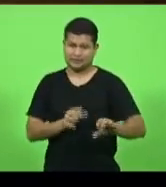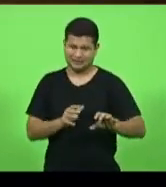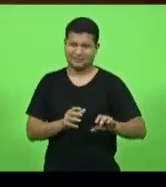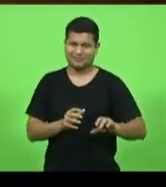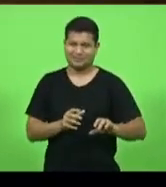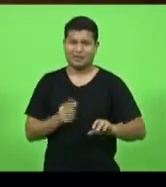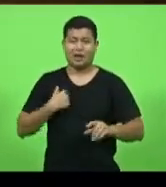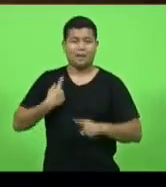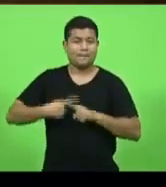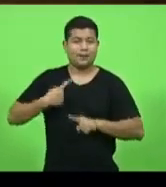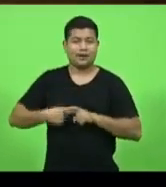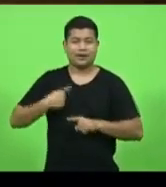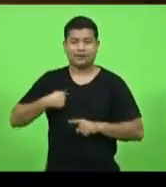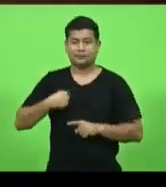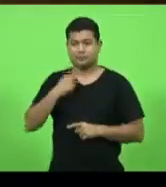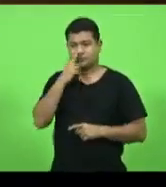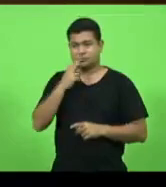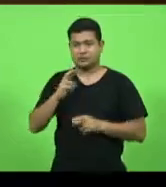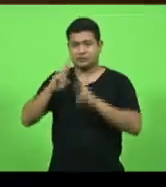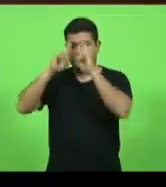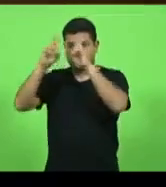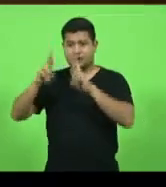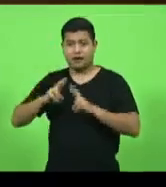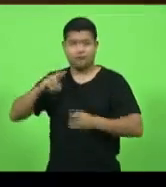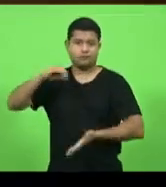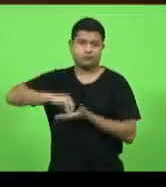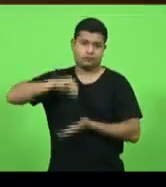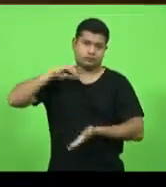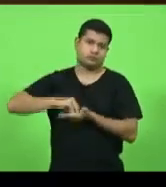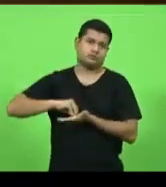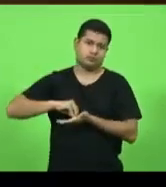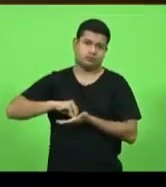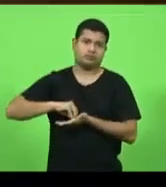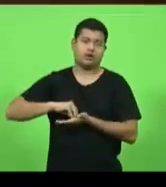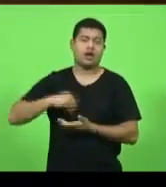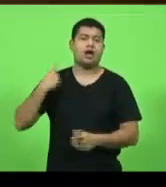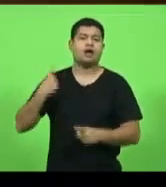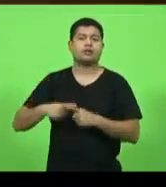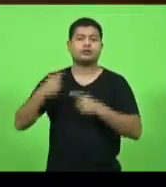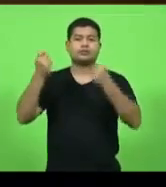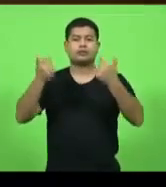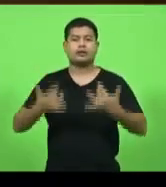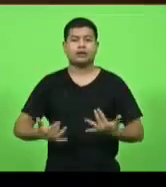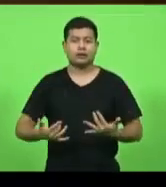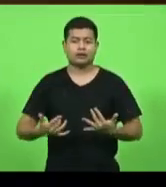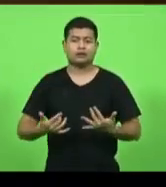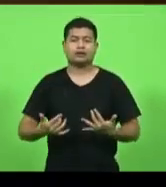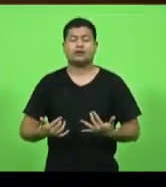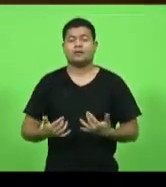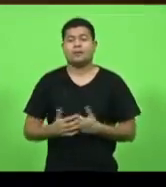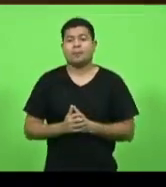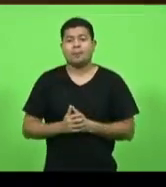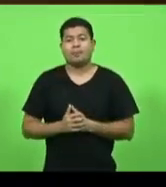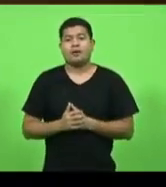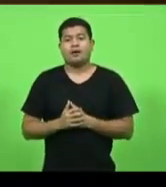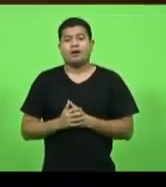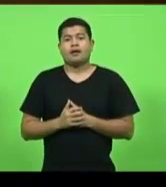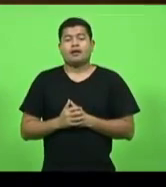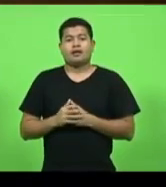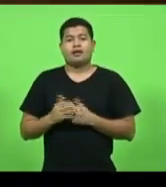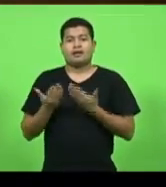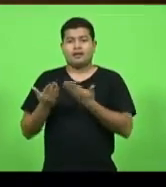desrespeitada nesse requerimento. E quero dizer por que aqui aos colegas. Este projeto de lei complementar, ele